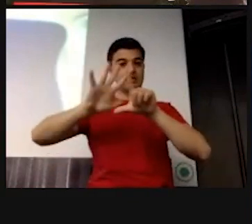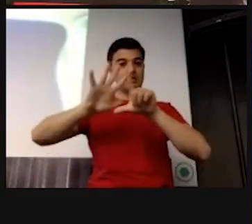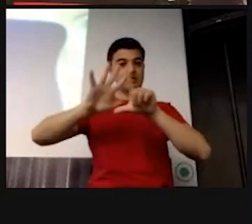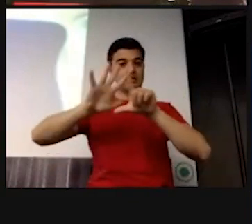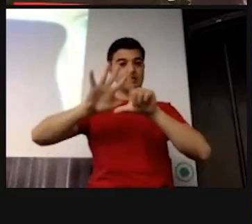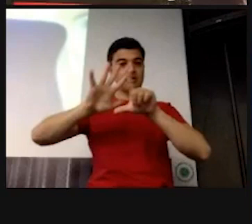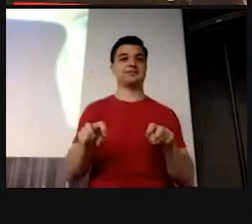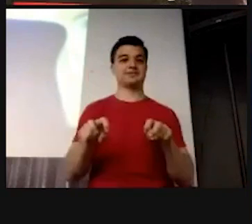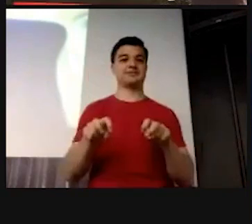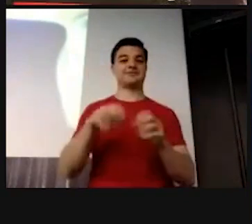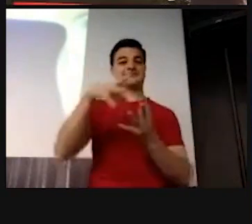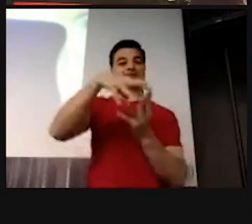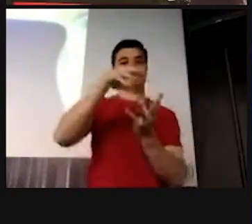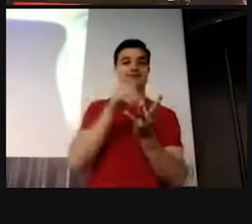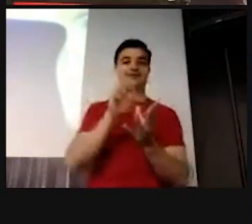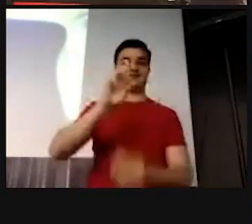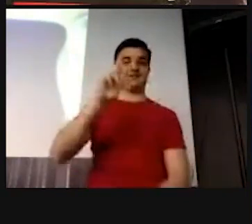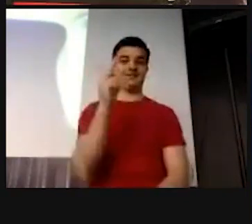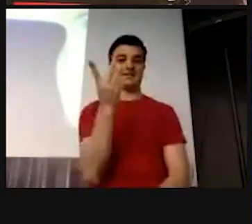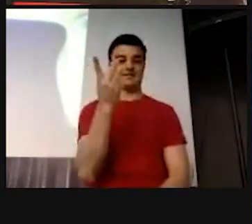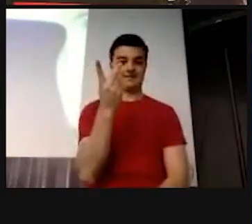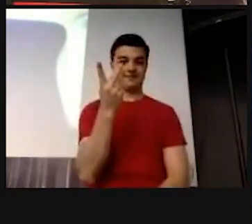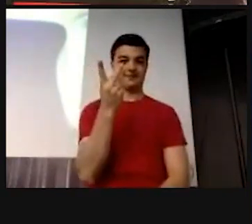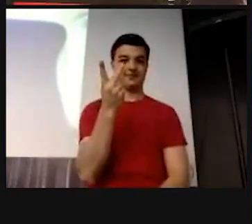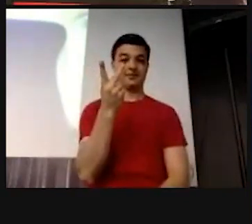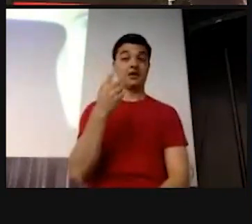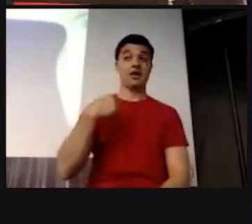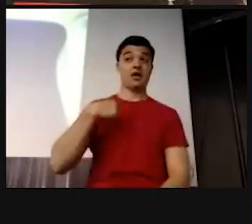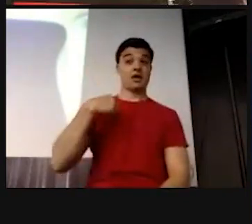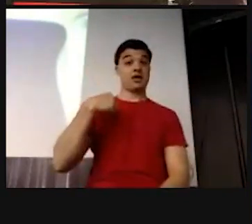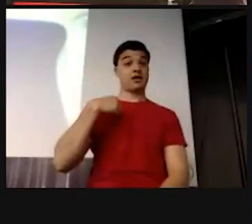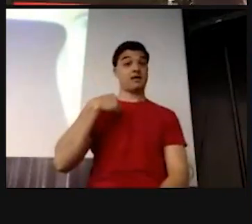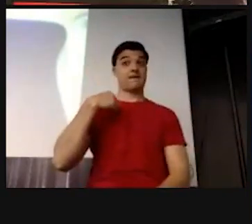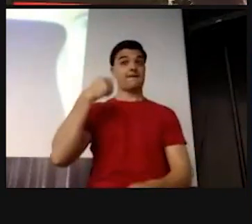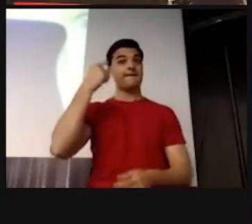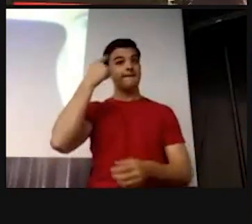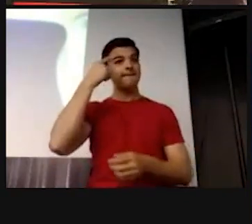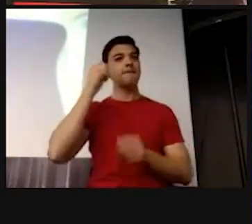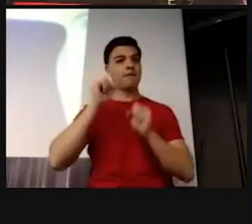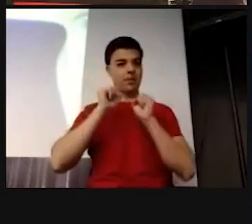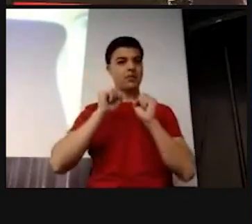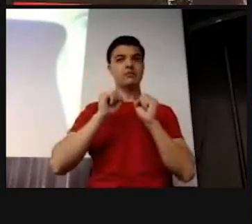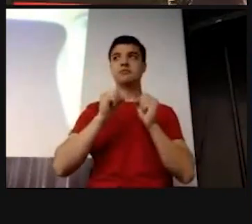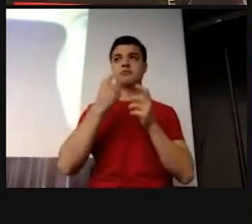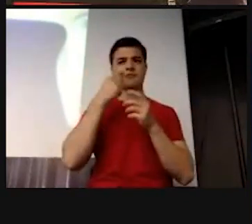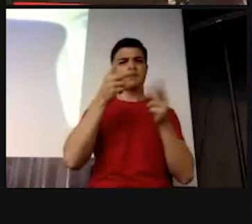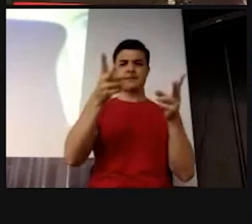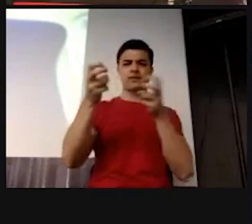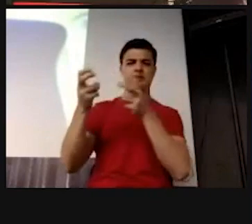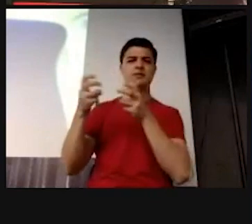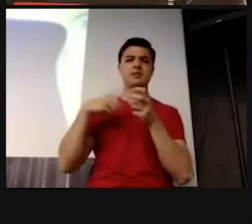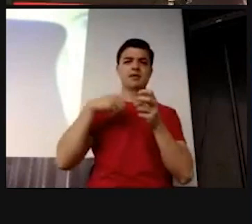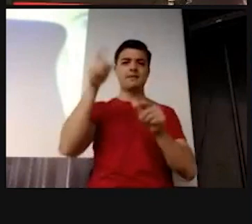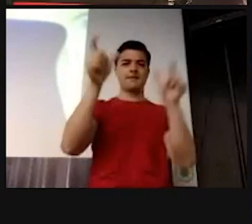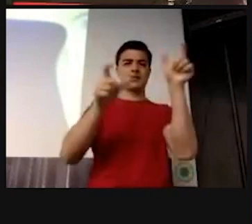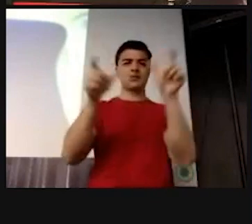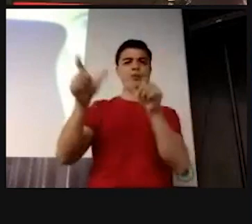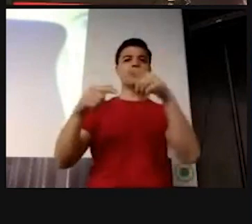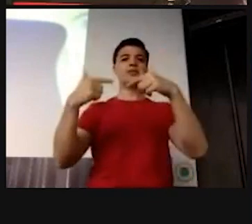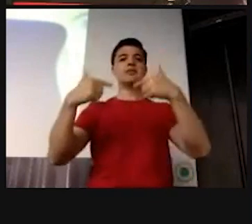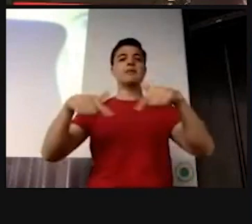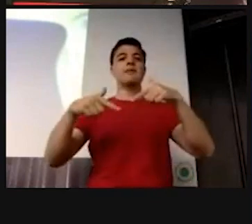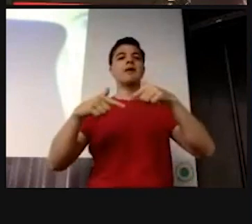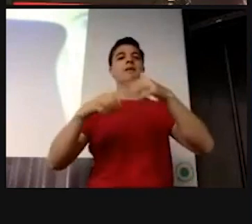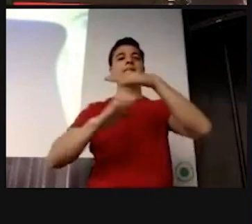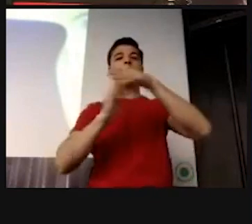estar aqui. Se a gente contar, a gente vai ver pessoas meio que das mesmas empresas aqui. Que são as pessoas que estão fazendo ágil, que